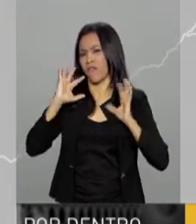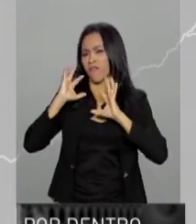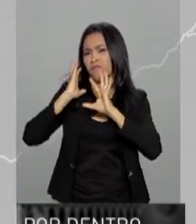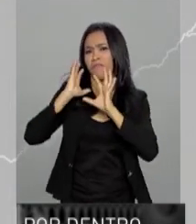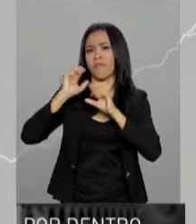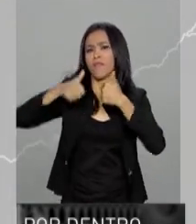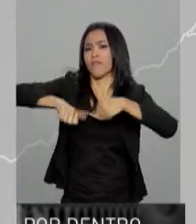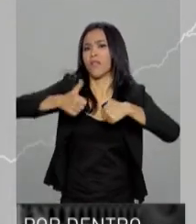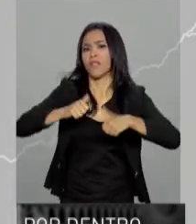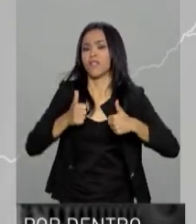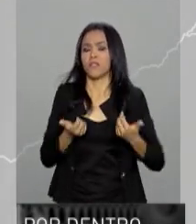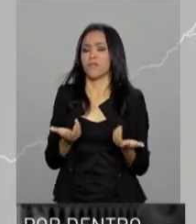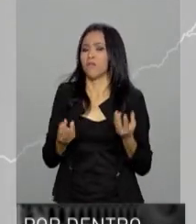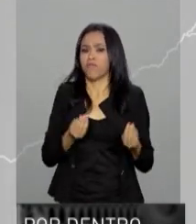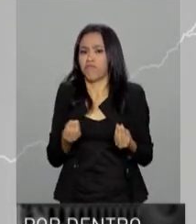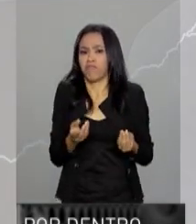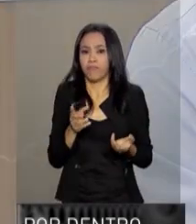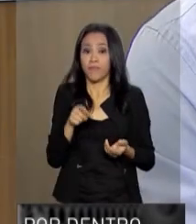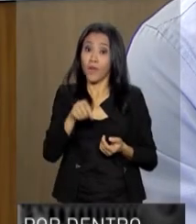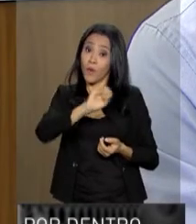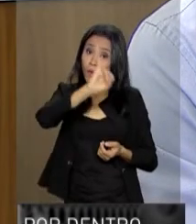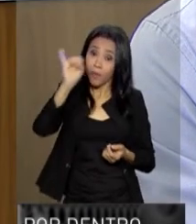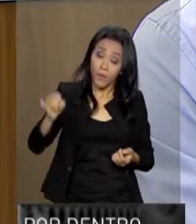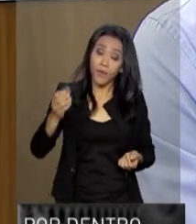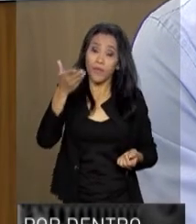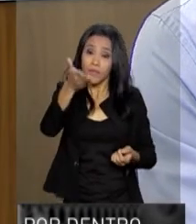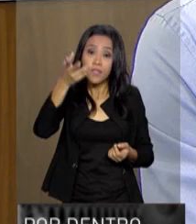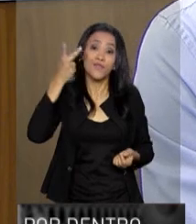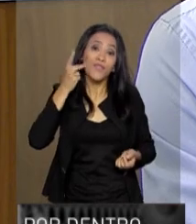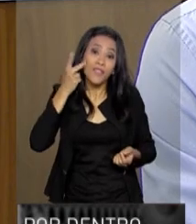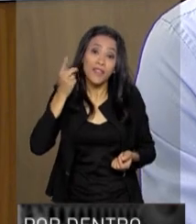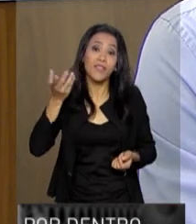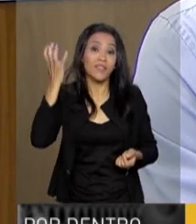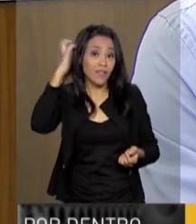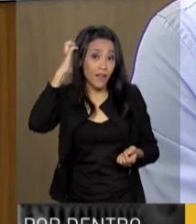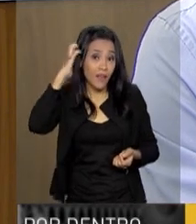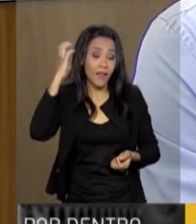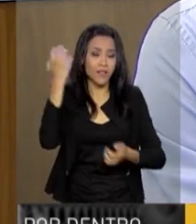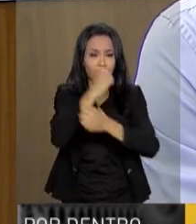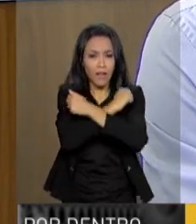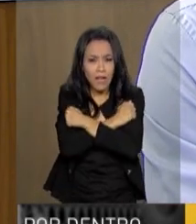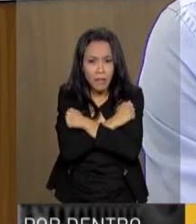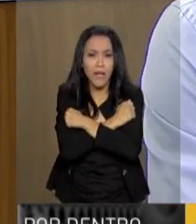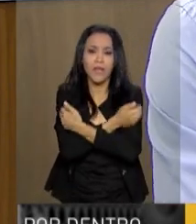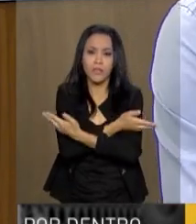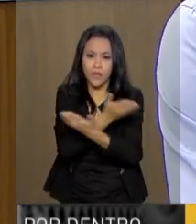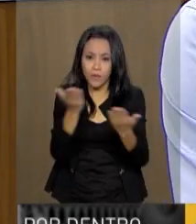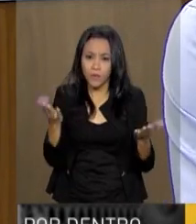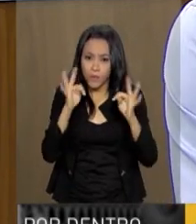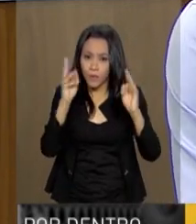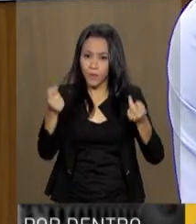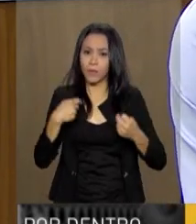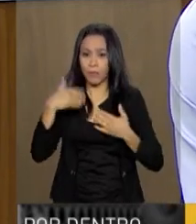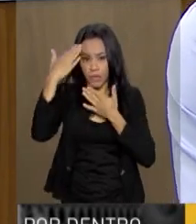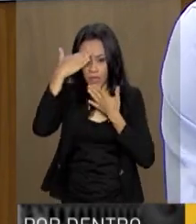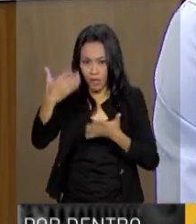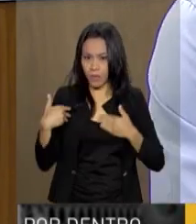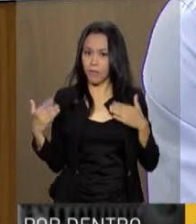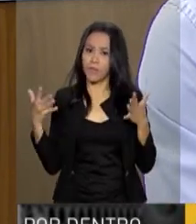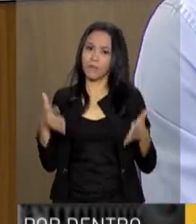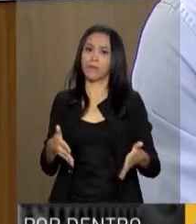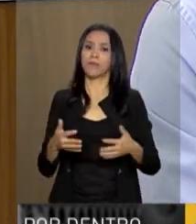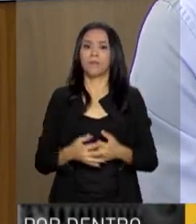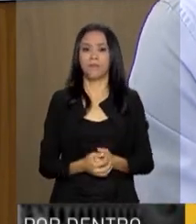jocasta também então ó de fortaleza no ceará da rádio fm dom bosco um abraço a todos os outros obrigado pela sua participação